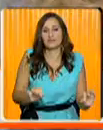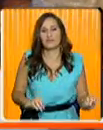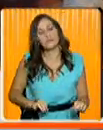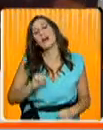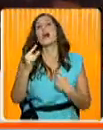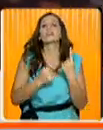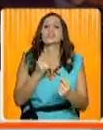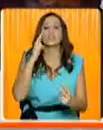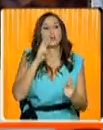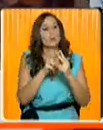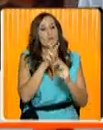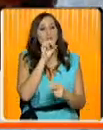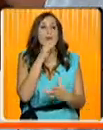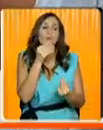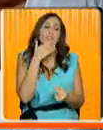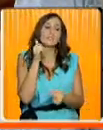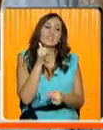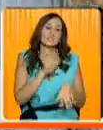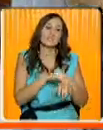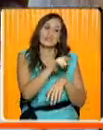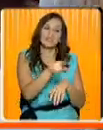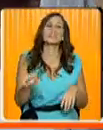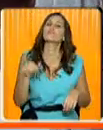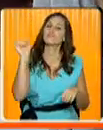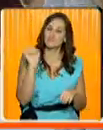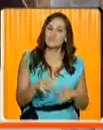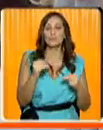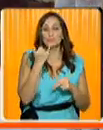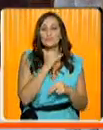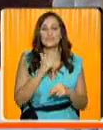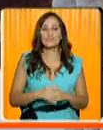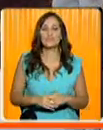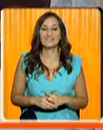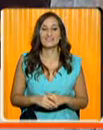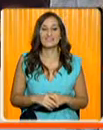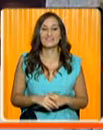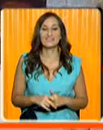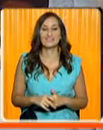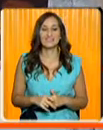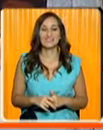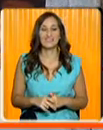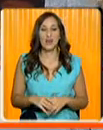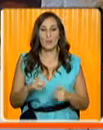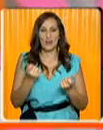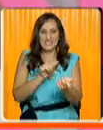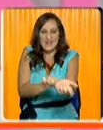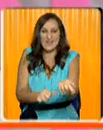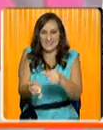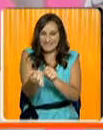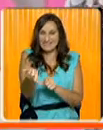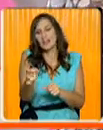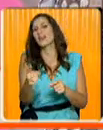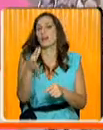a gente às vezes encontra e ficamos muito felizes por eles. Ficamos muito felizes por eles. É cortar pulsos. É